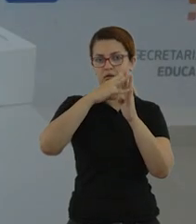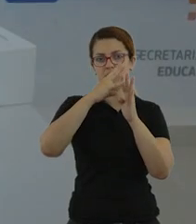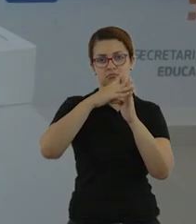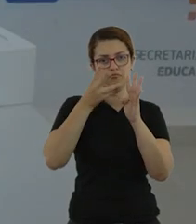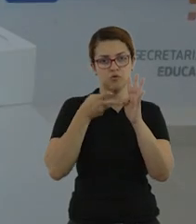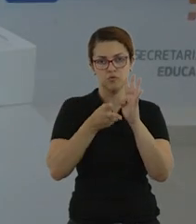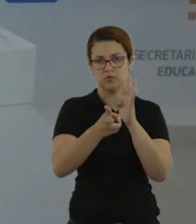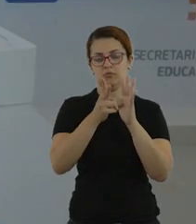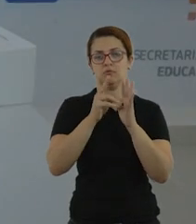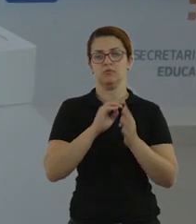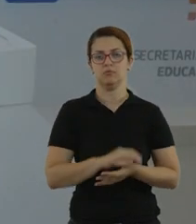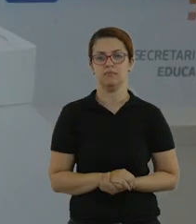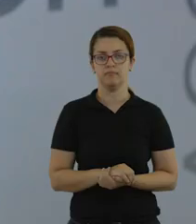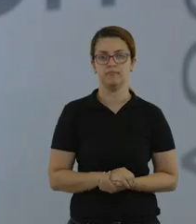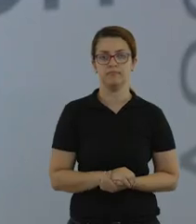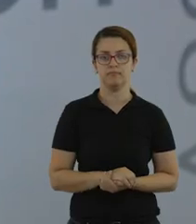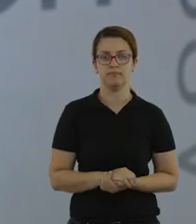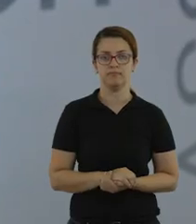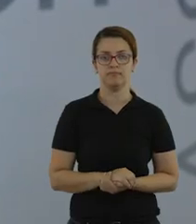de milhar.